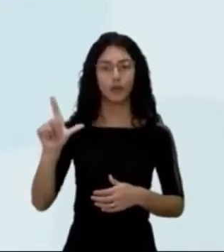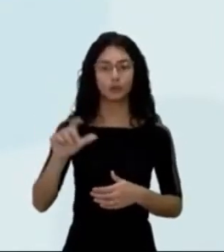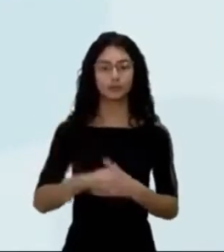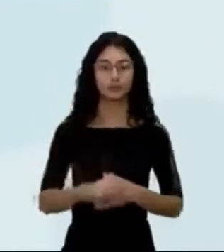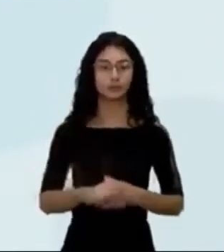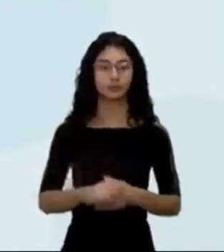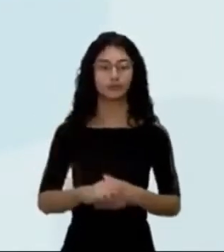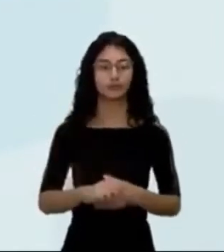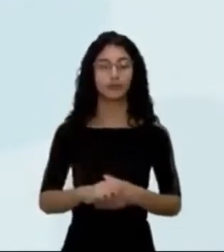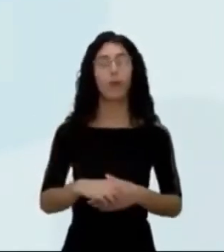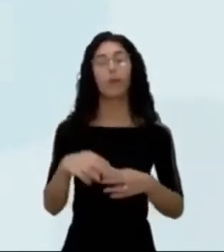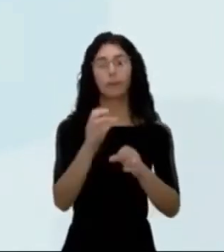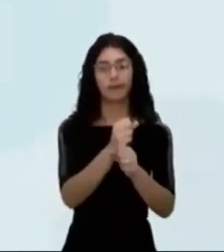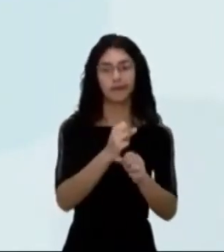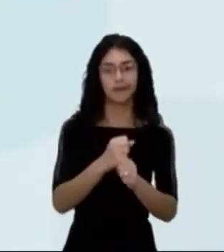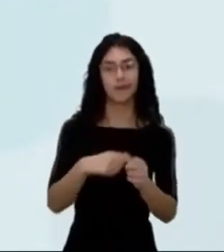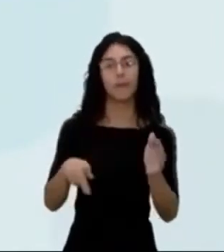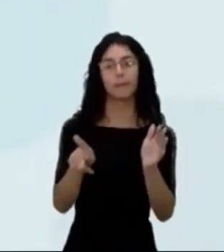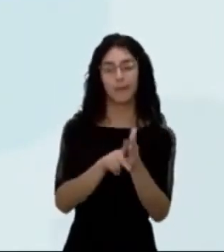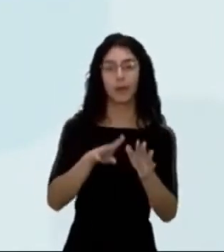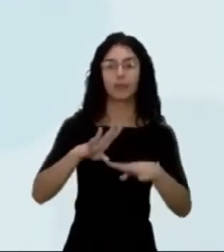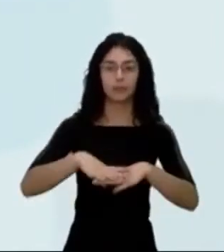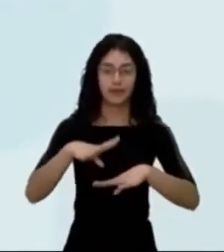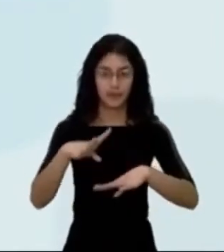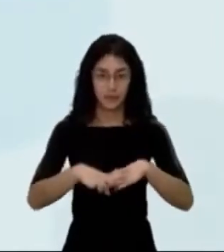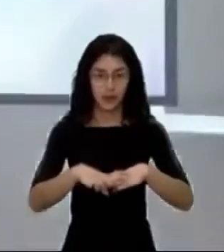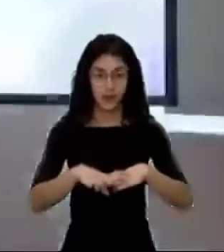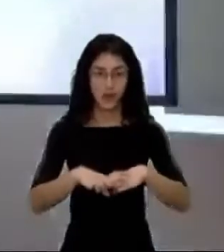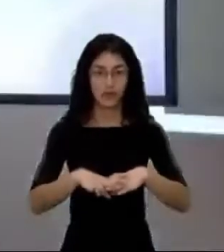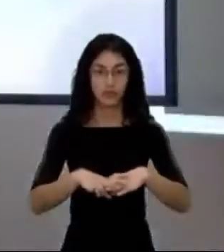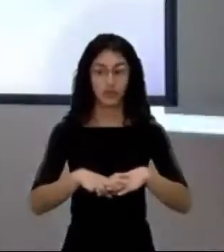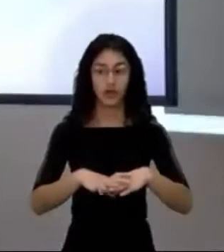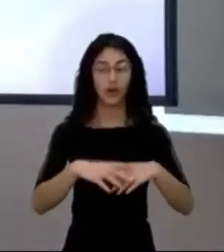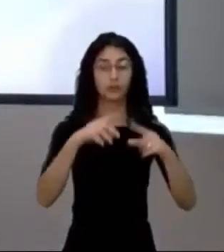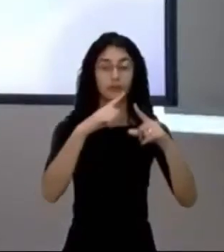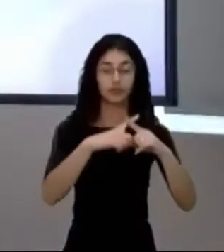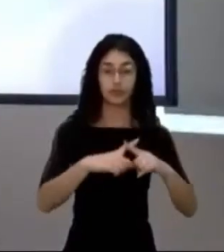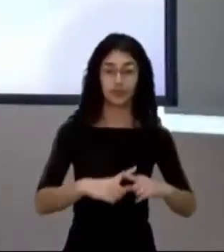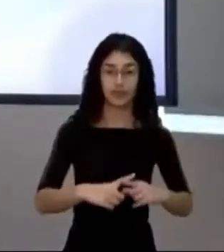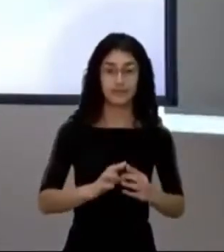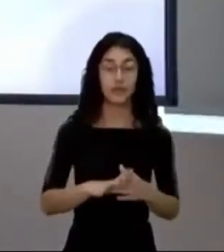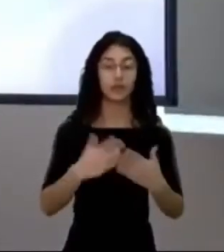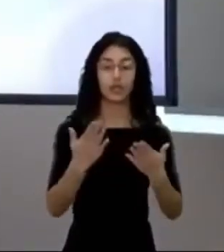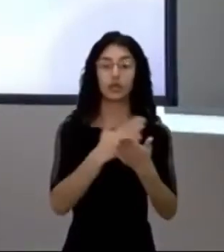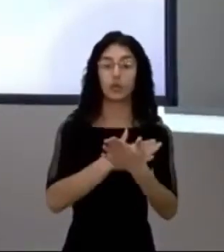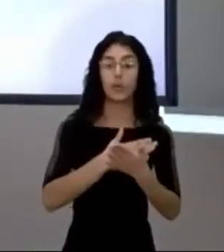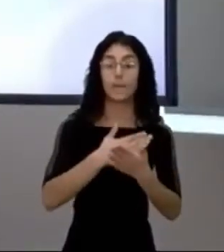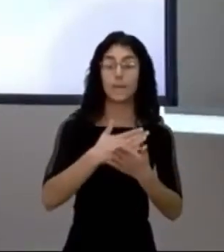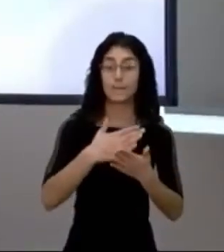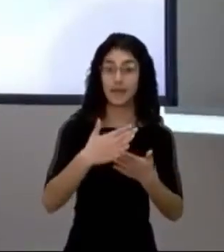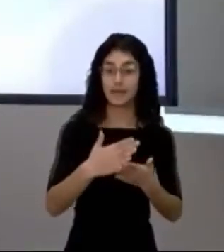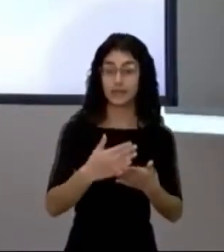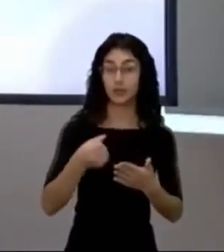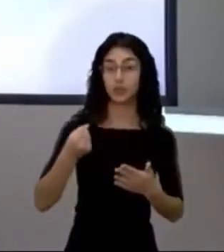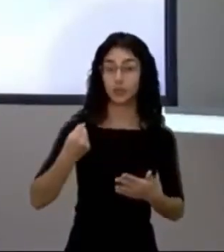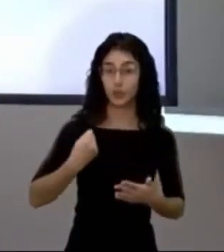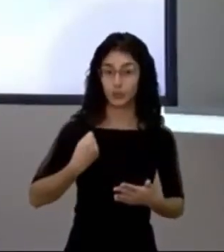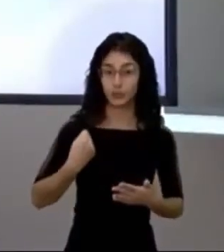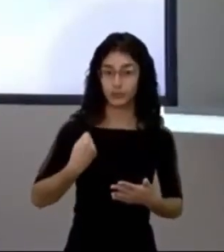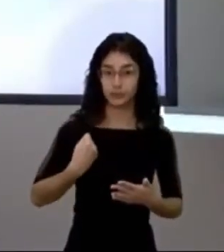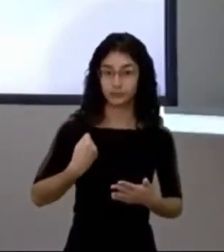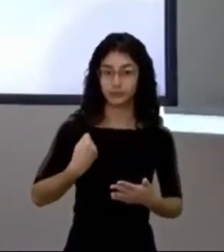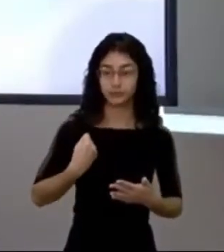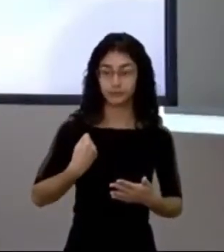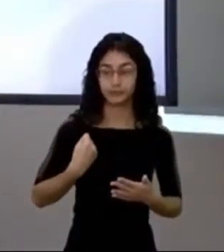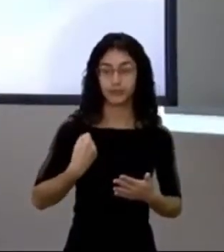é uma operação matemática é uma operação de multiplicação aonde ela se inicia no próprio número e